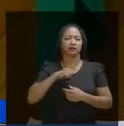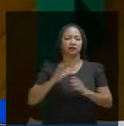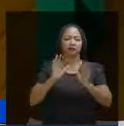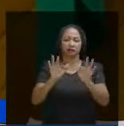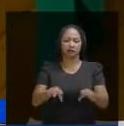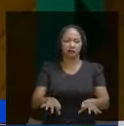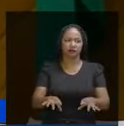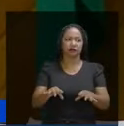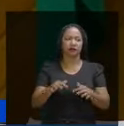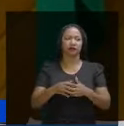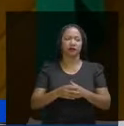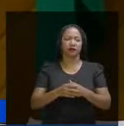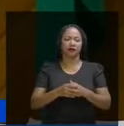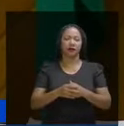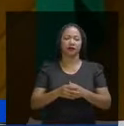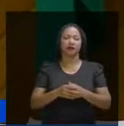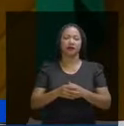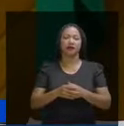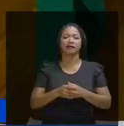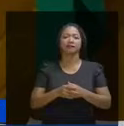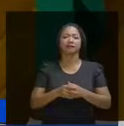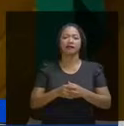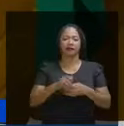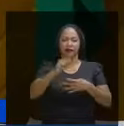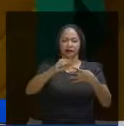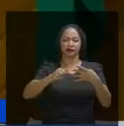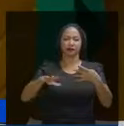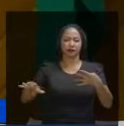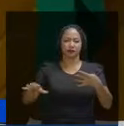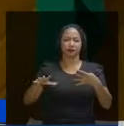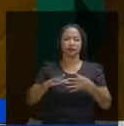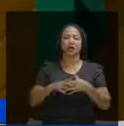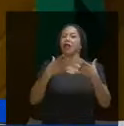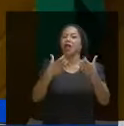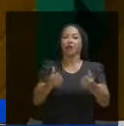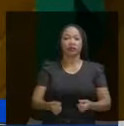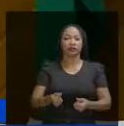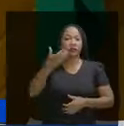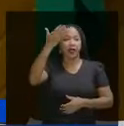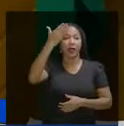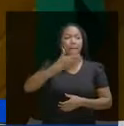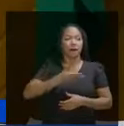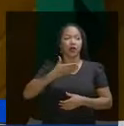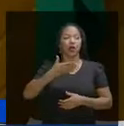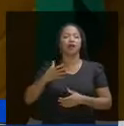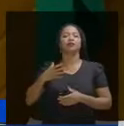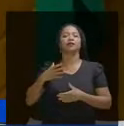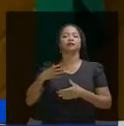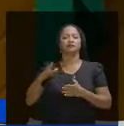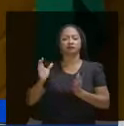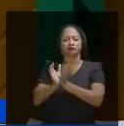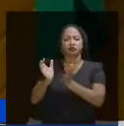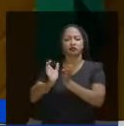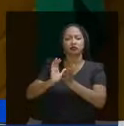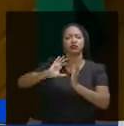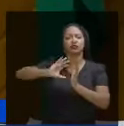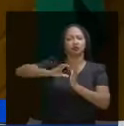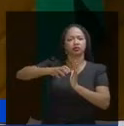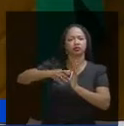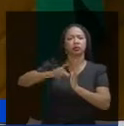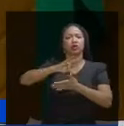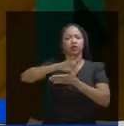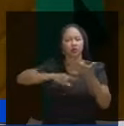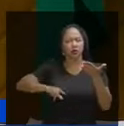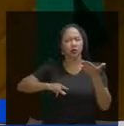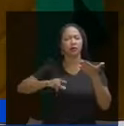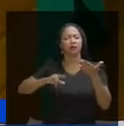final da referida súmula, a jurisprudência do TSE não admite que a prova de filiação partidária seja feita por documentos produzidos